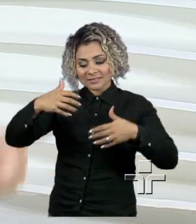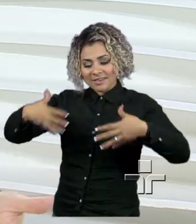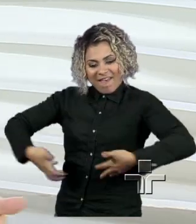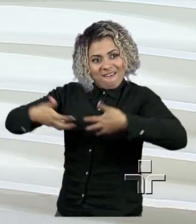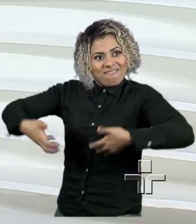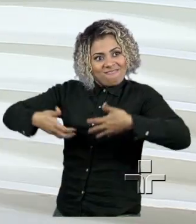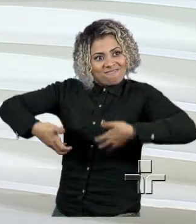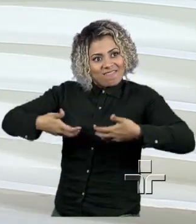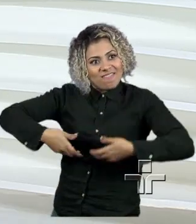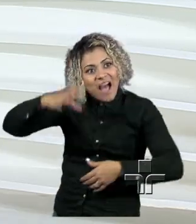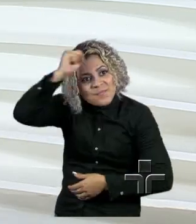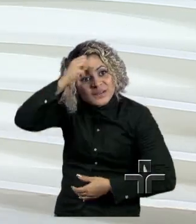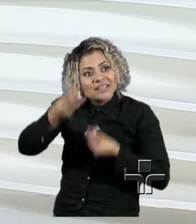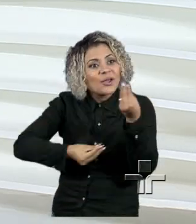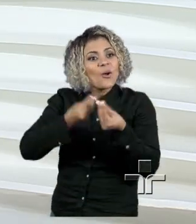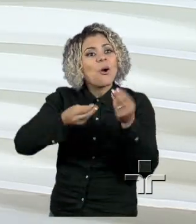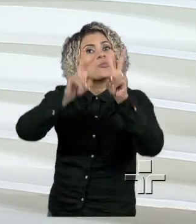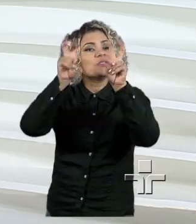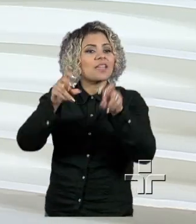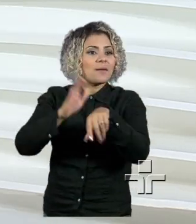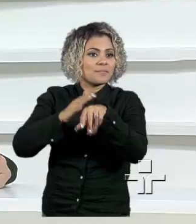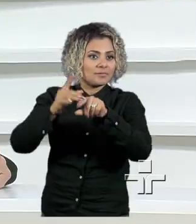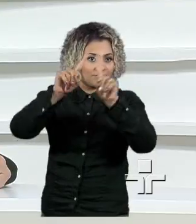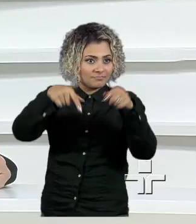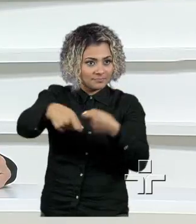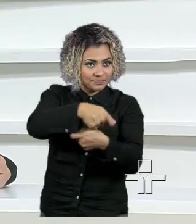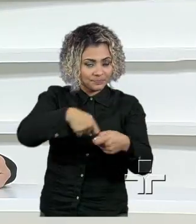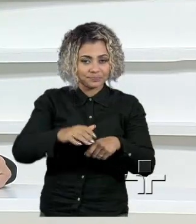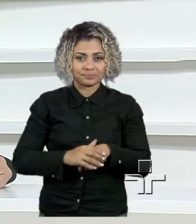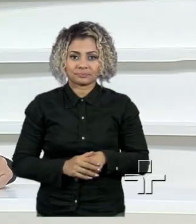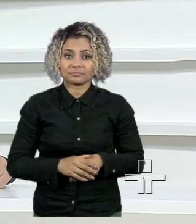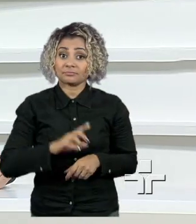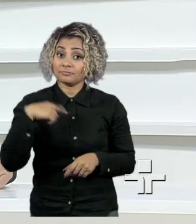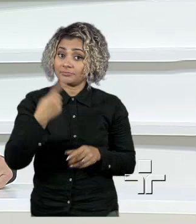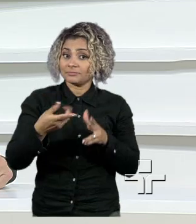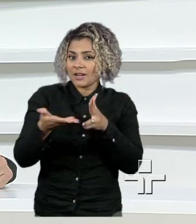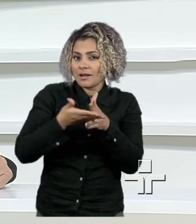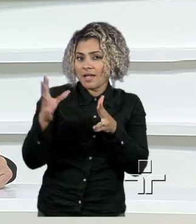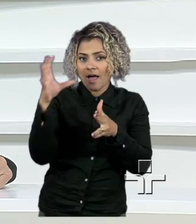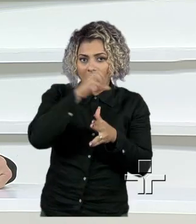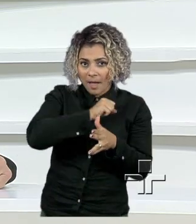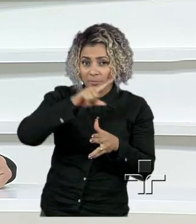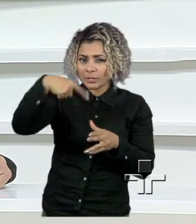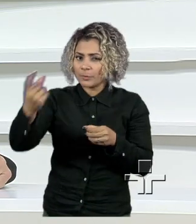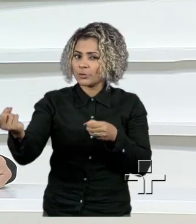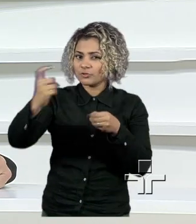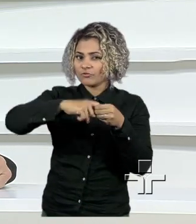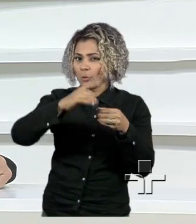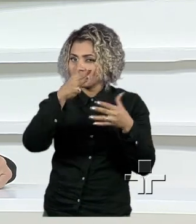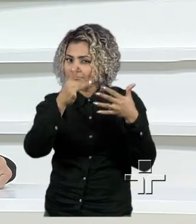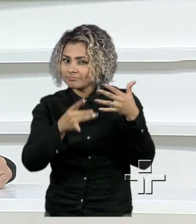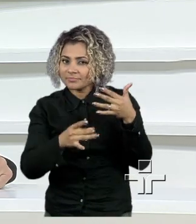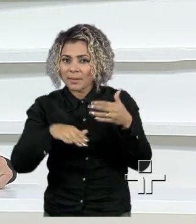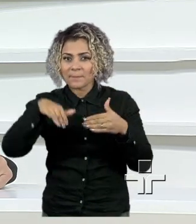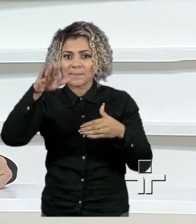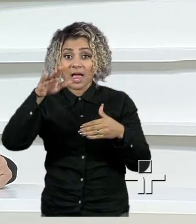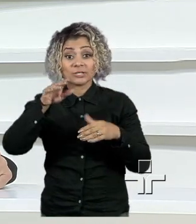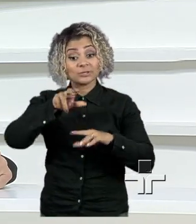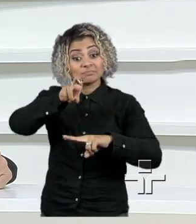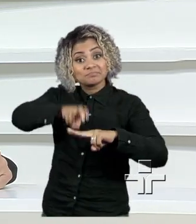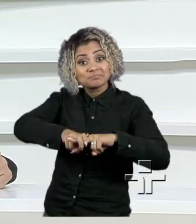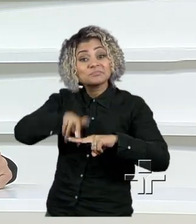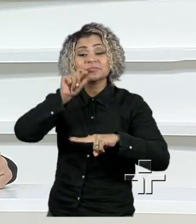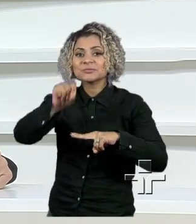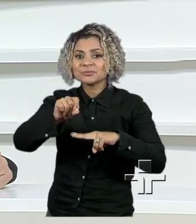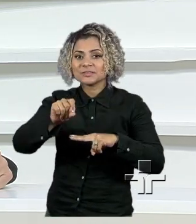aprendem mais sobre o nosso negócio. A gente vai para um rápido intervalo e voltamos em alguns minutos com o